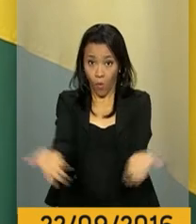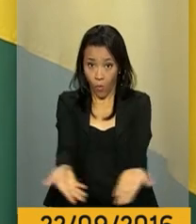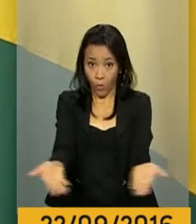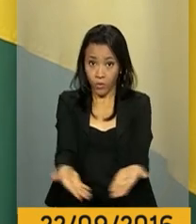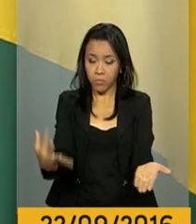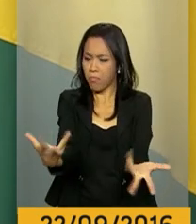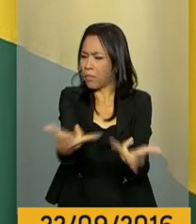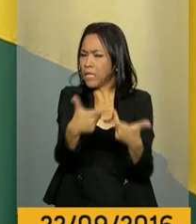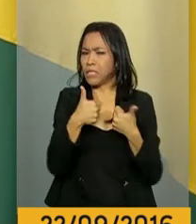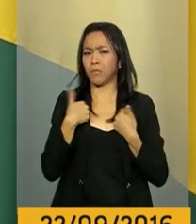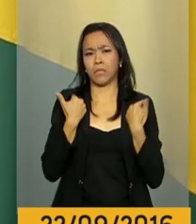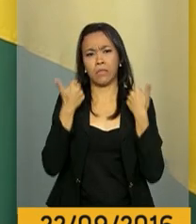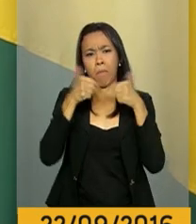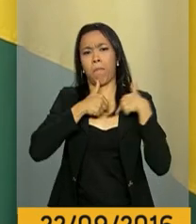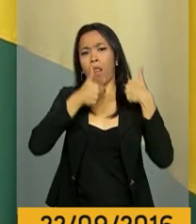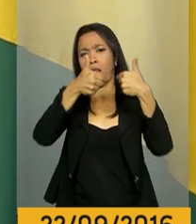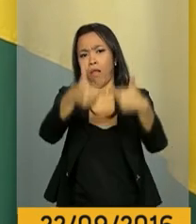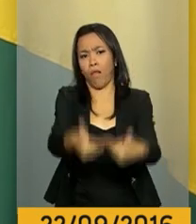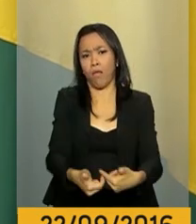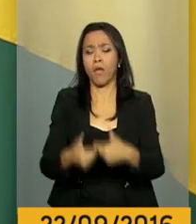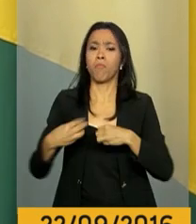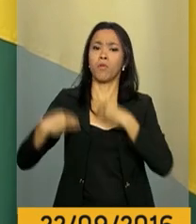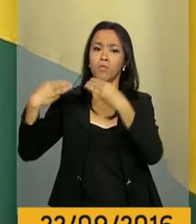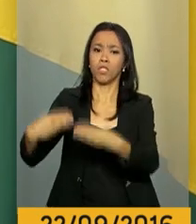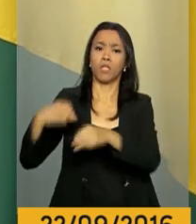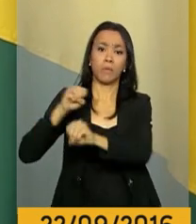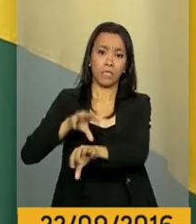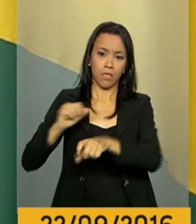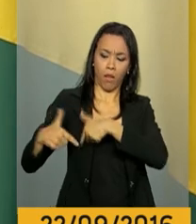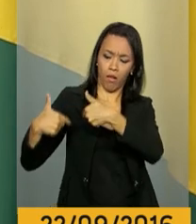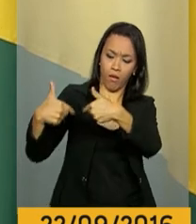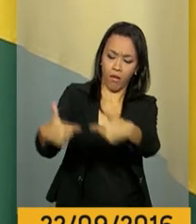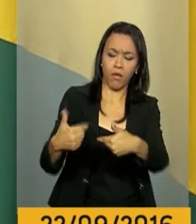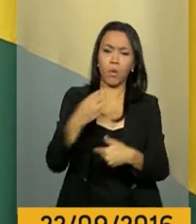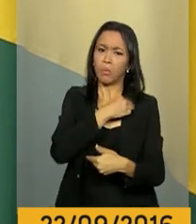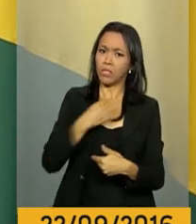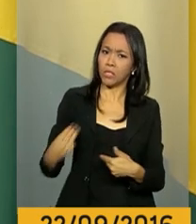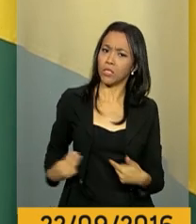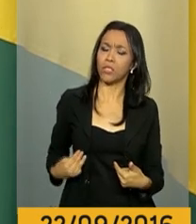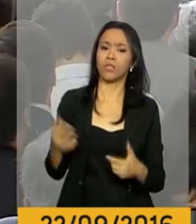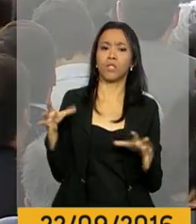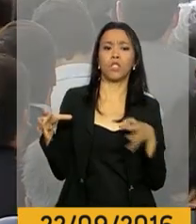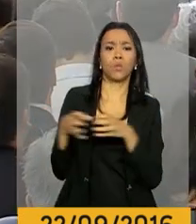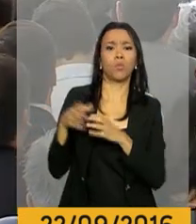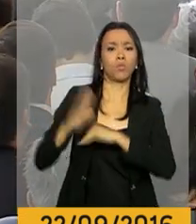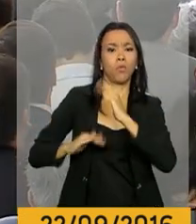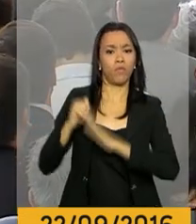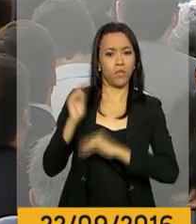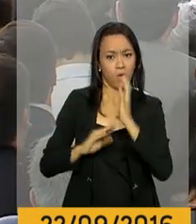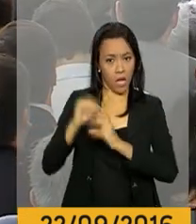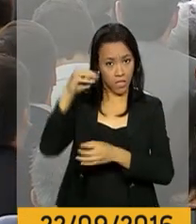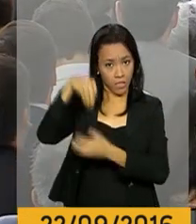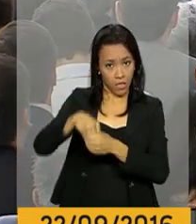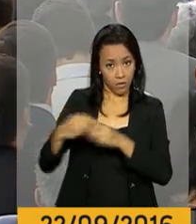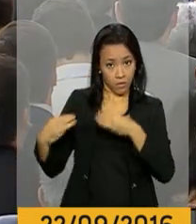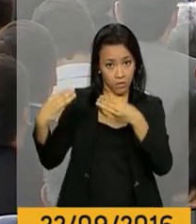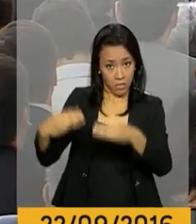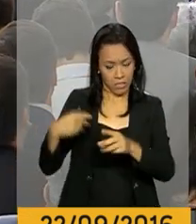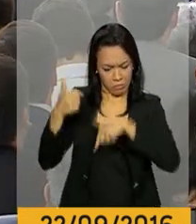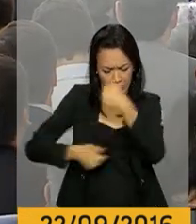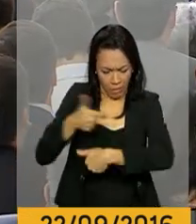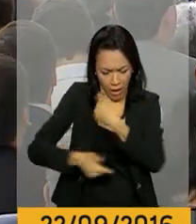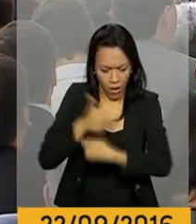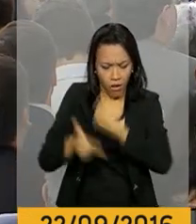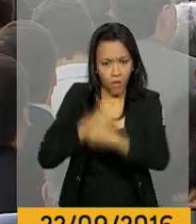belíssimo trabalho feito pelo Ministério da Educação com o ministro e todos os técnicos que se dedicaram a essa matéria